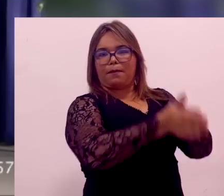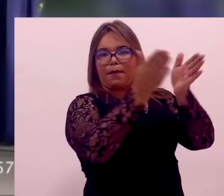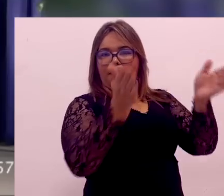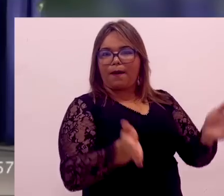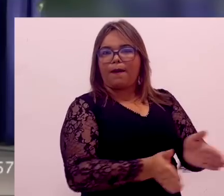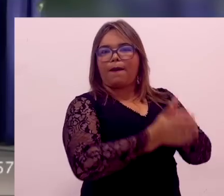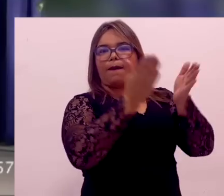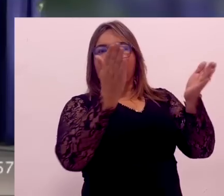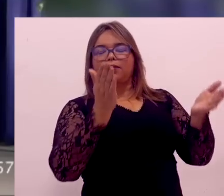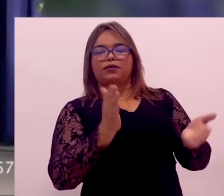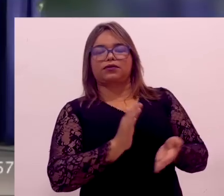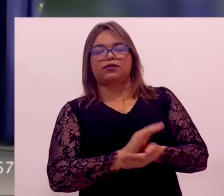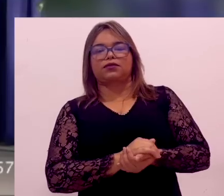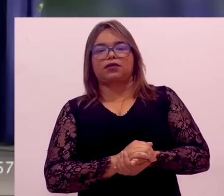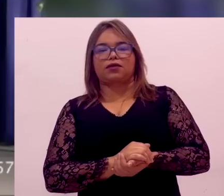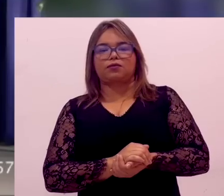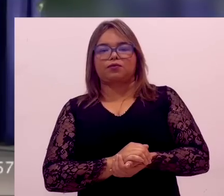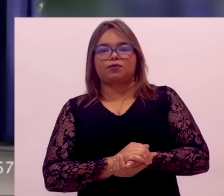aos pobres,